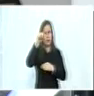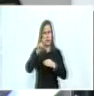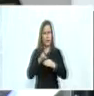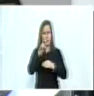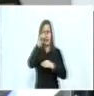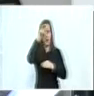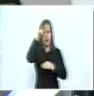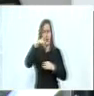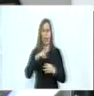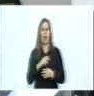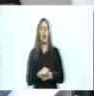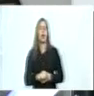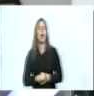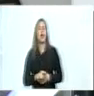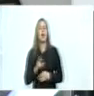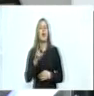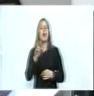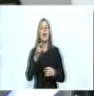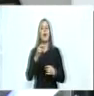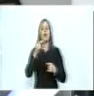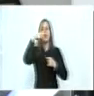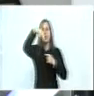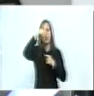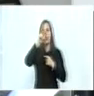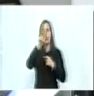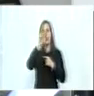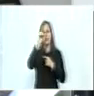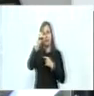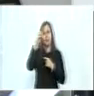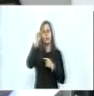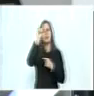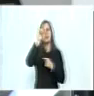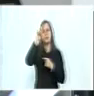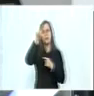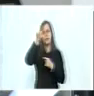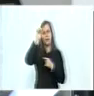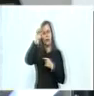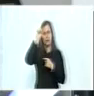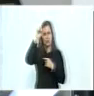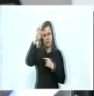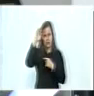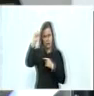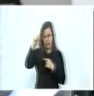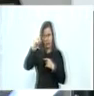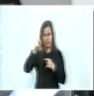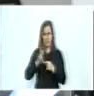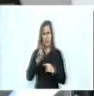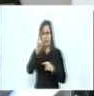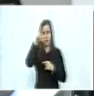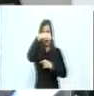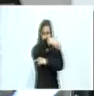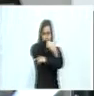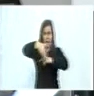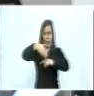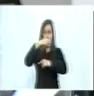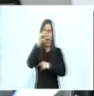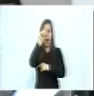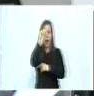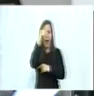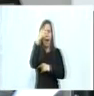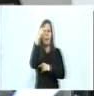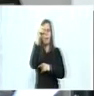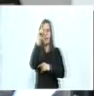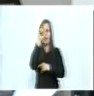rua São Silvestre no bairro Novo Silvestre, escada de acesso das ruas Apolinário e Maria